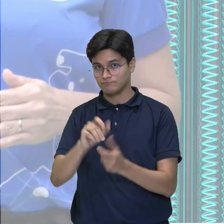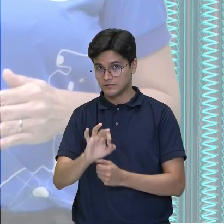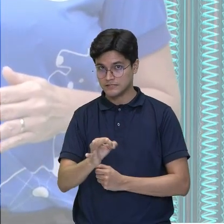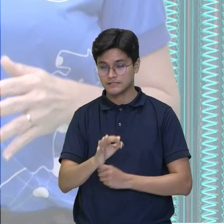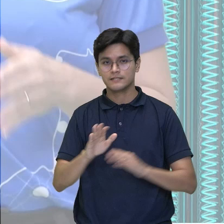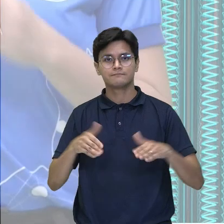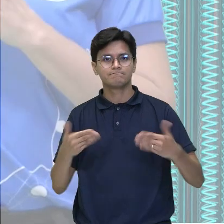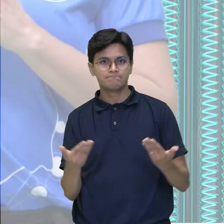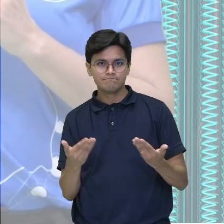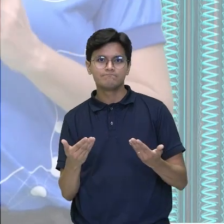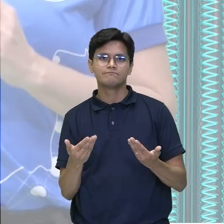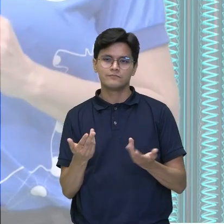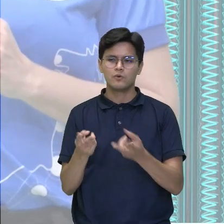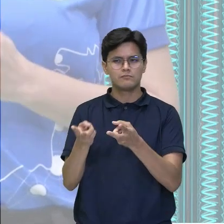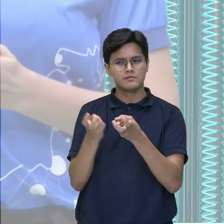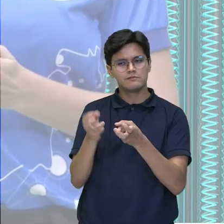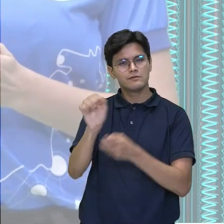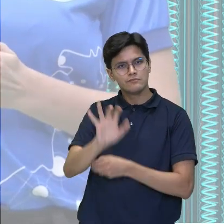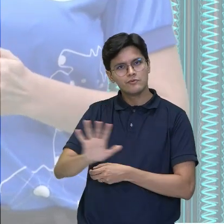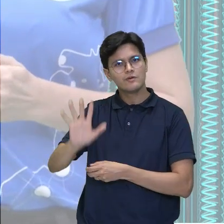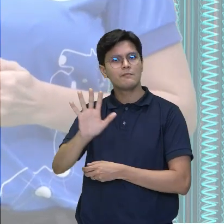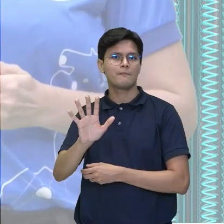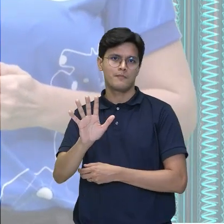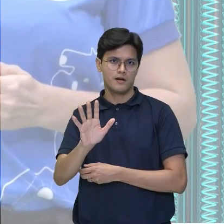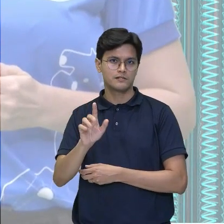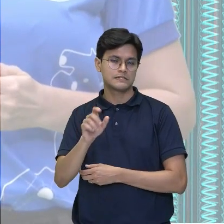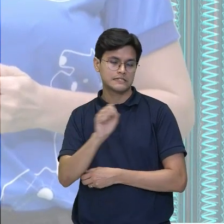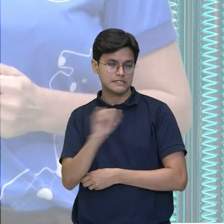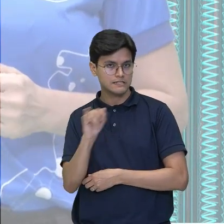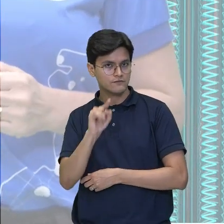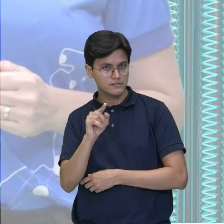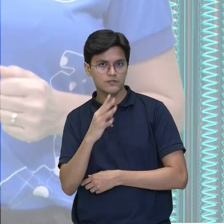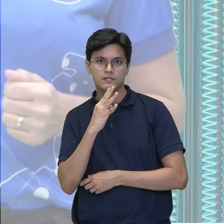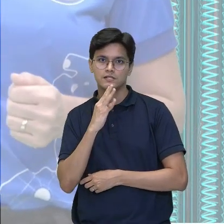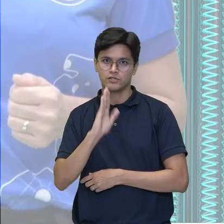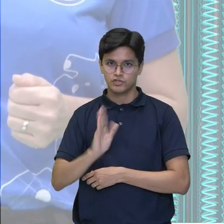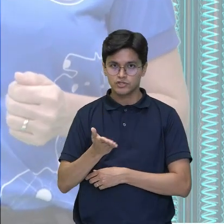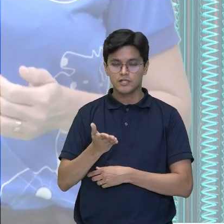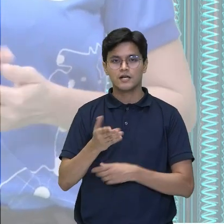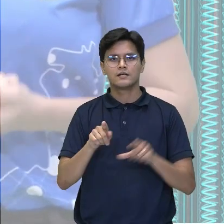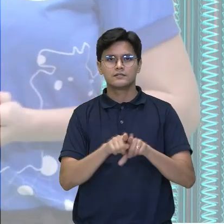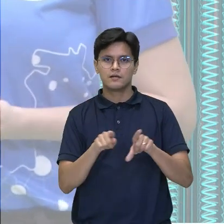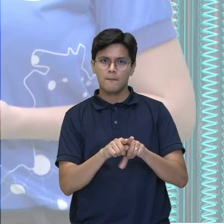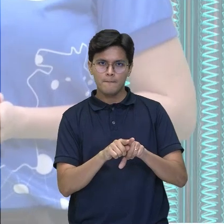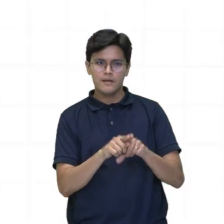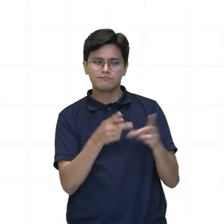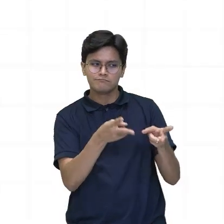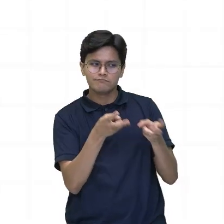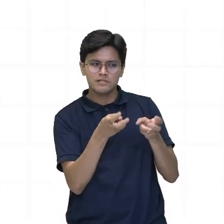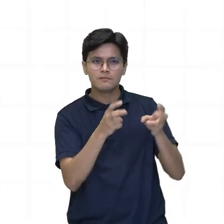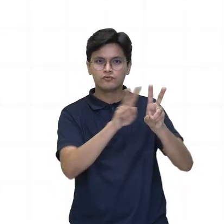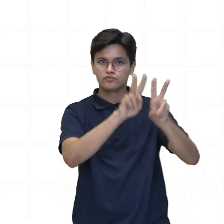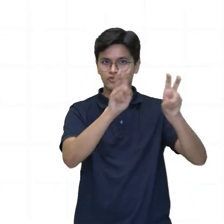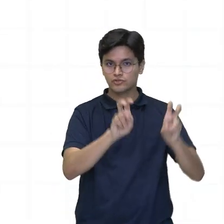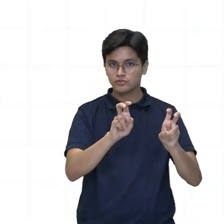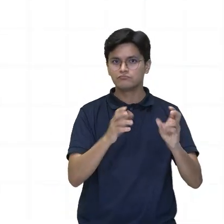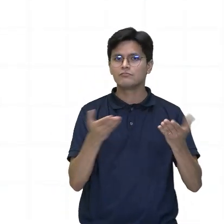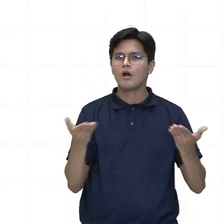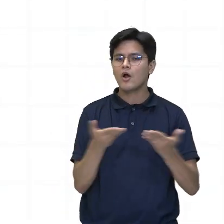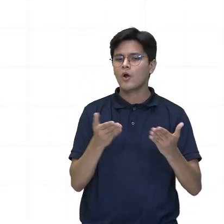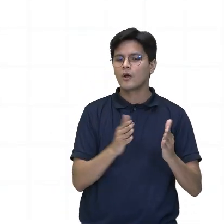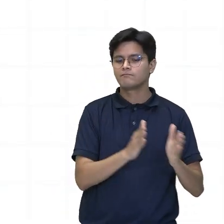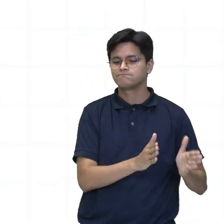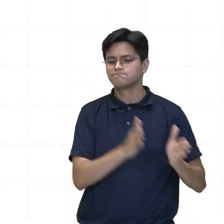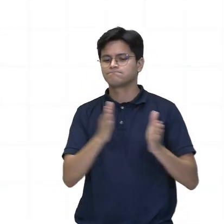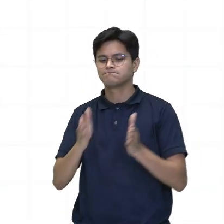vimos a imagem, se confere, se você já conhece, título. Agora, vamos ao próximo passo. O